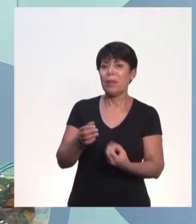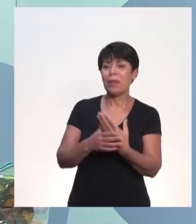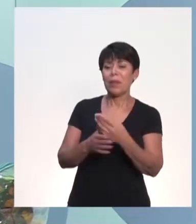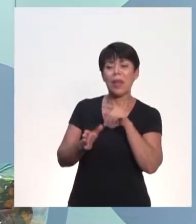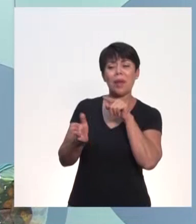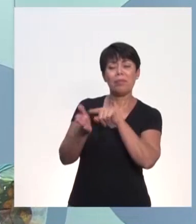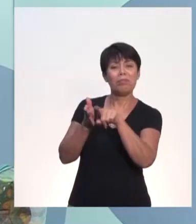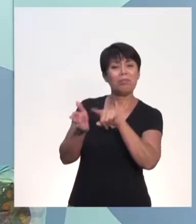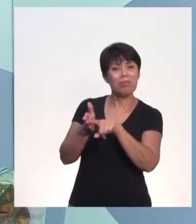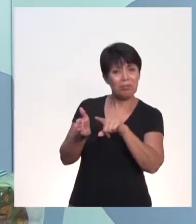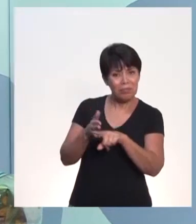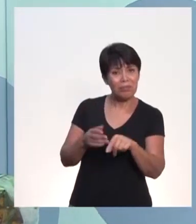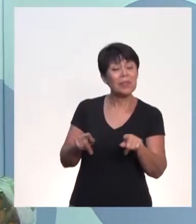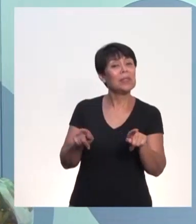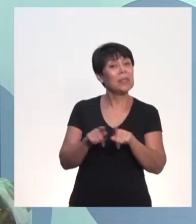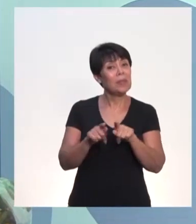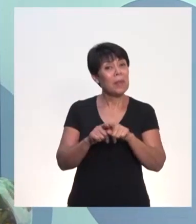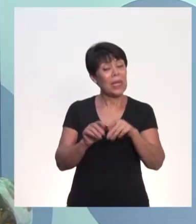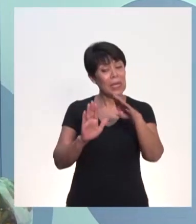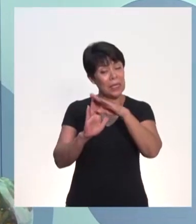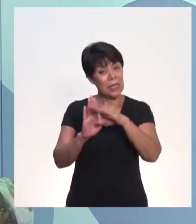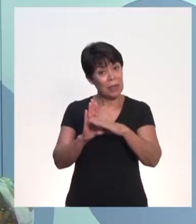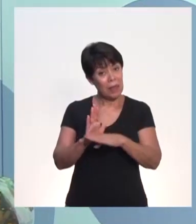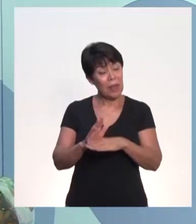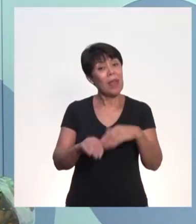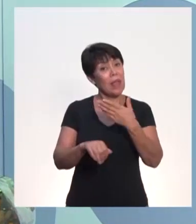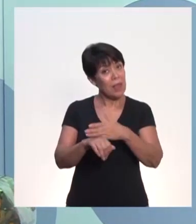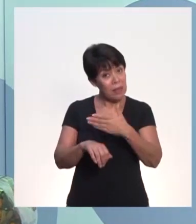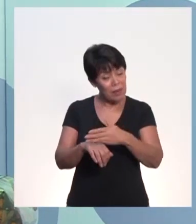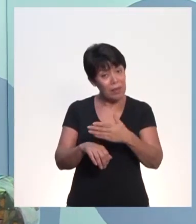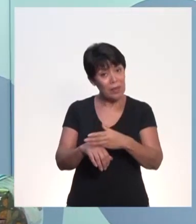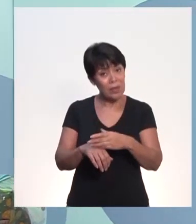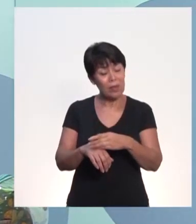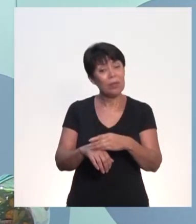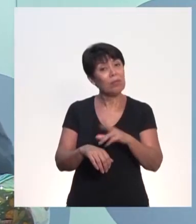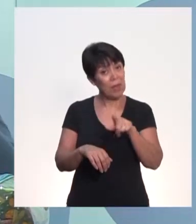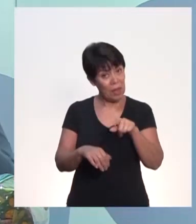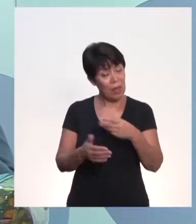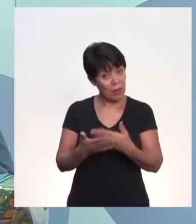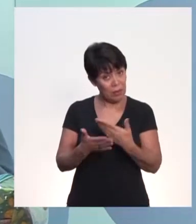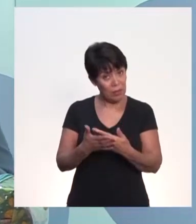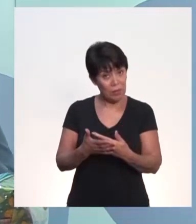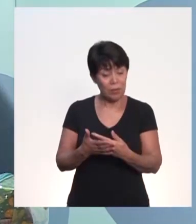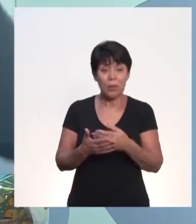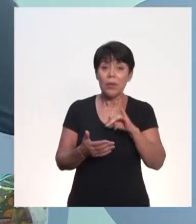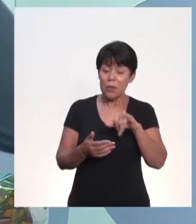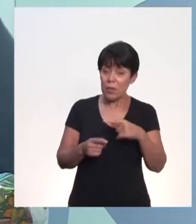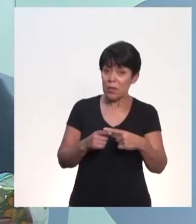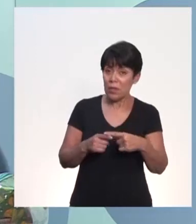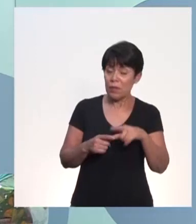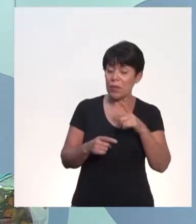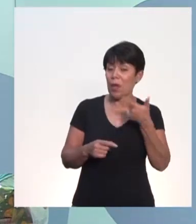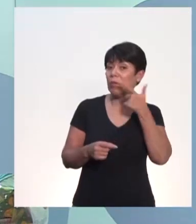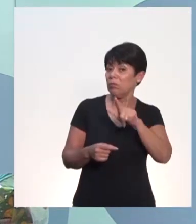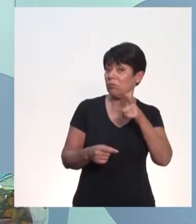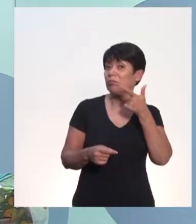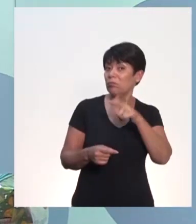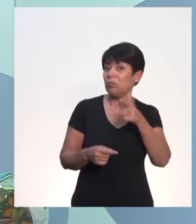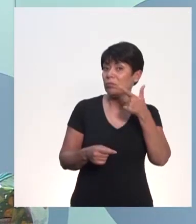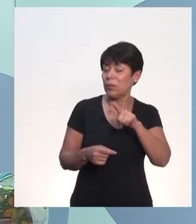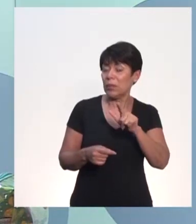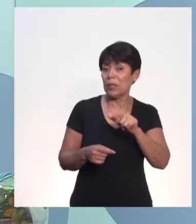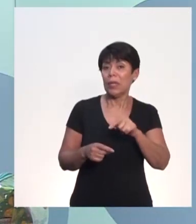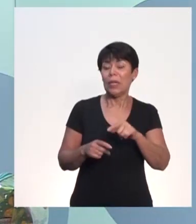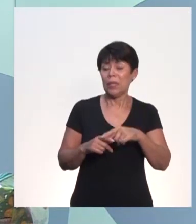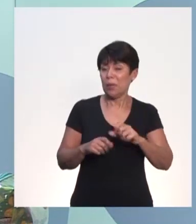coloquei aqui, mas lista de exercício também conta como estudo? Conta. Se você está repetindo e com esforço intencional